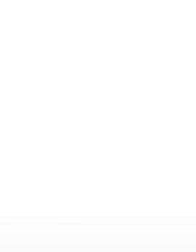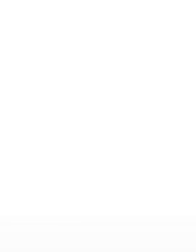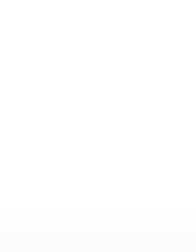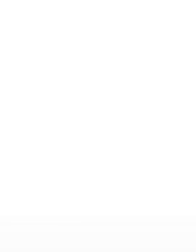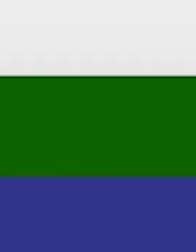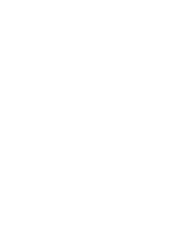i